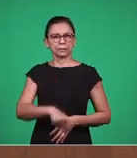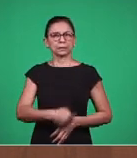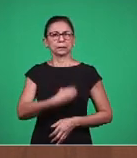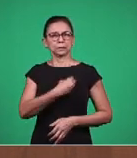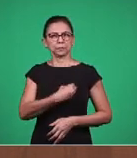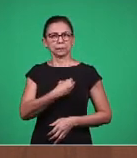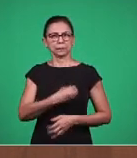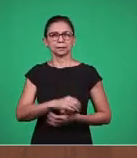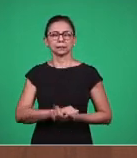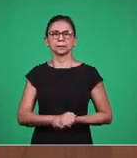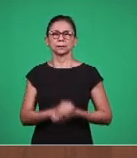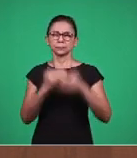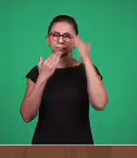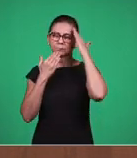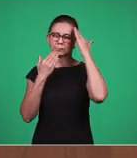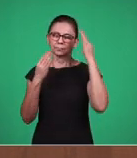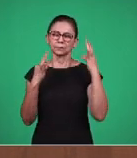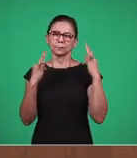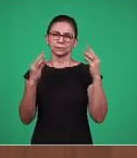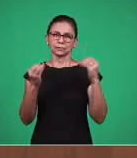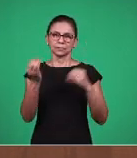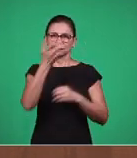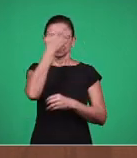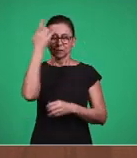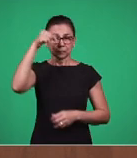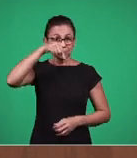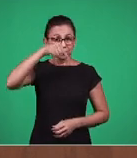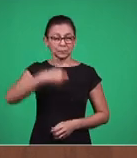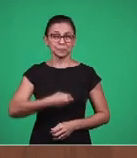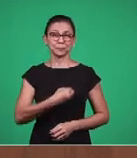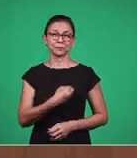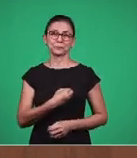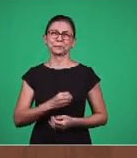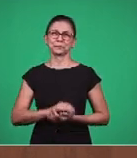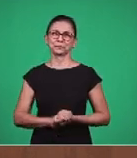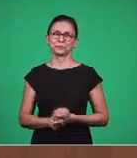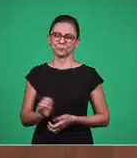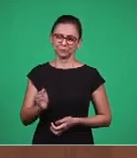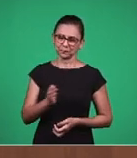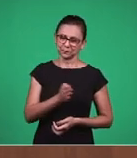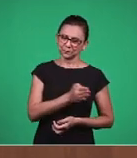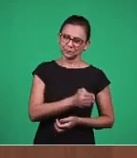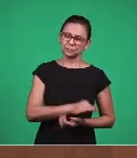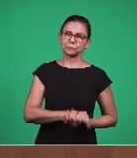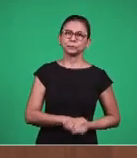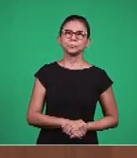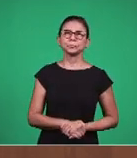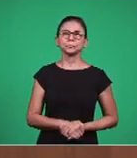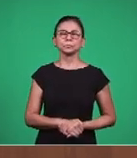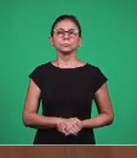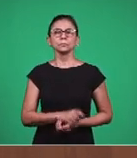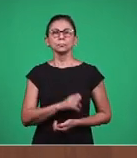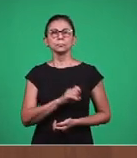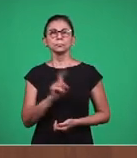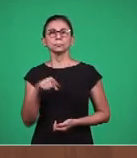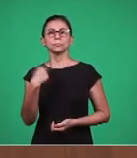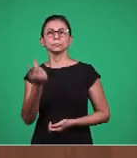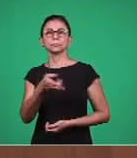nosso agradecimento. Mas dizendo, meus irmãos, que estamos incumbidos